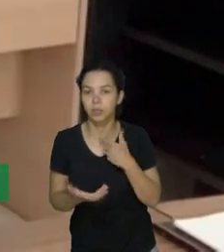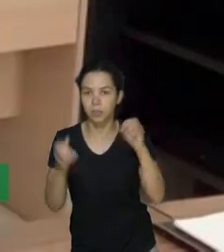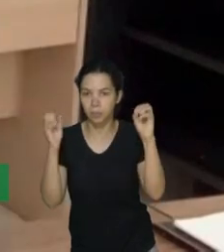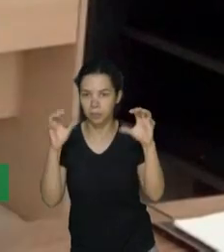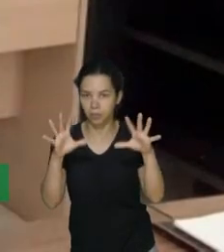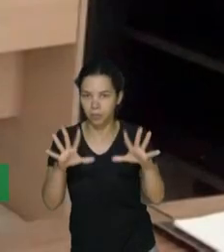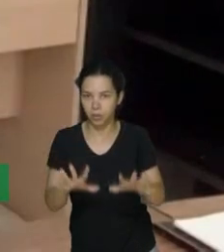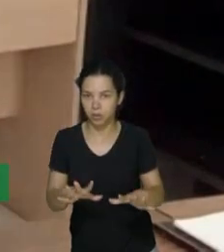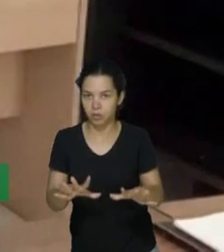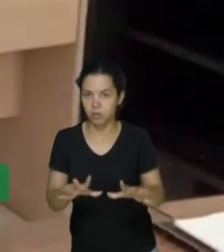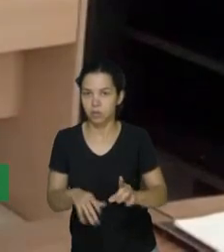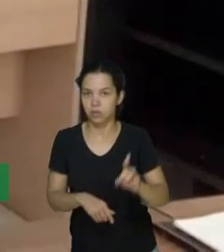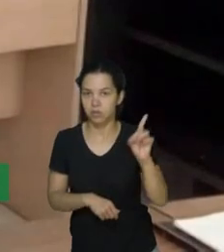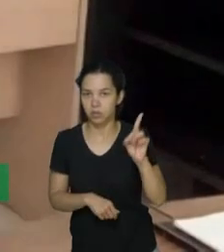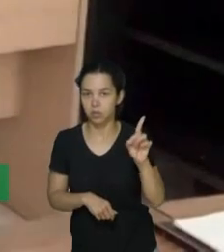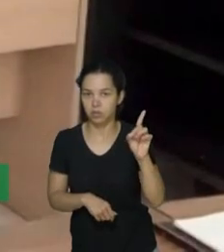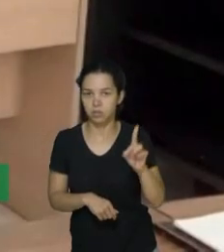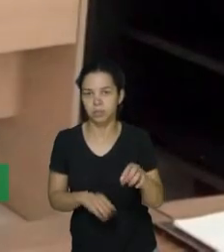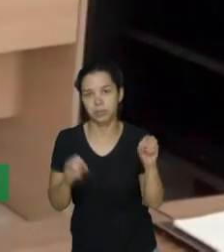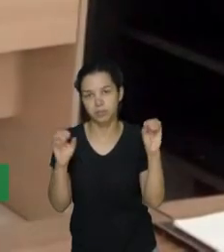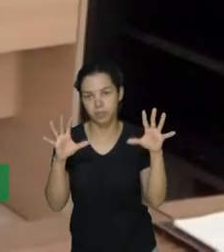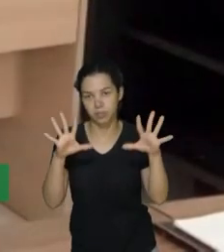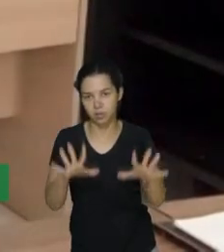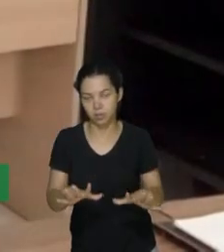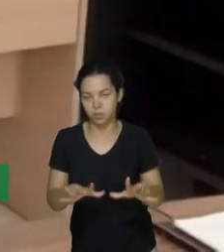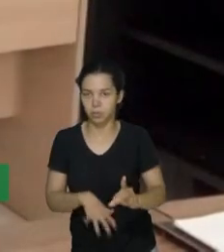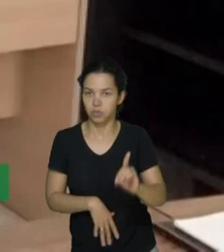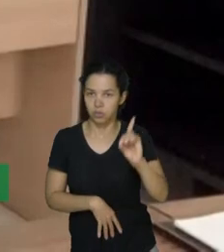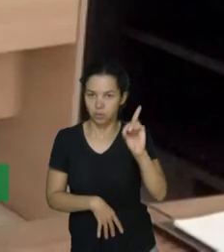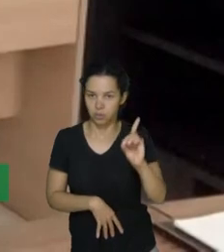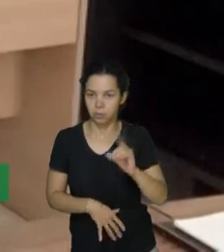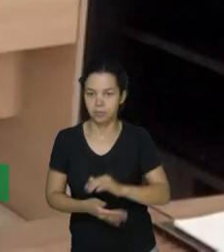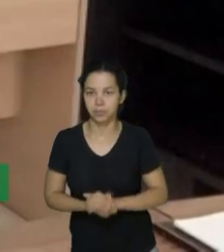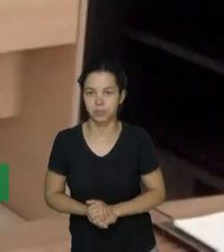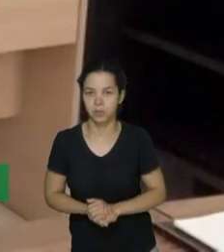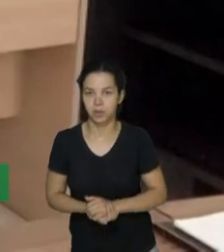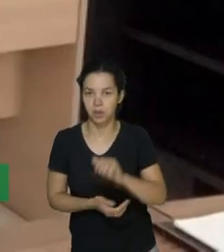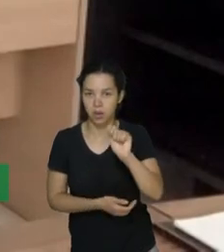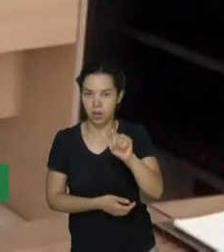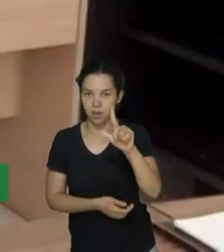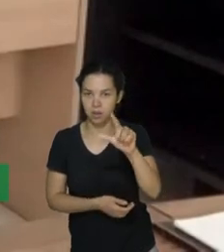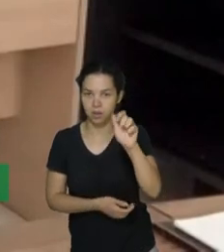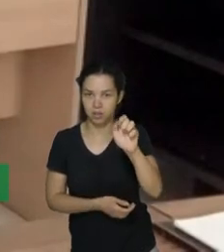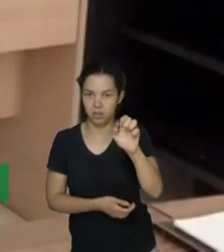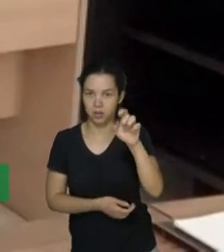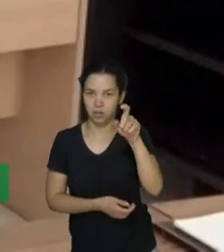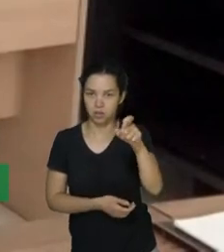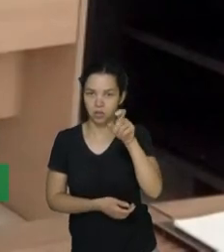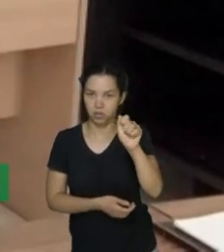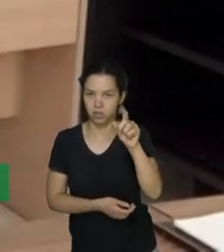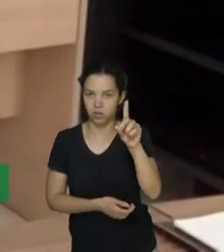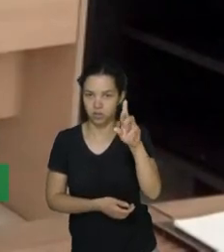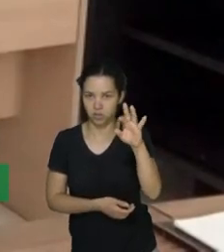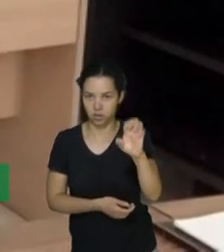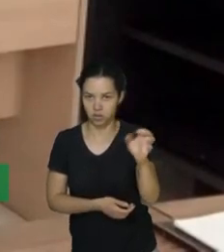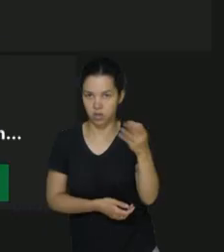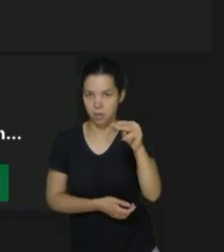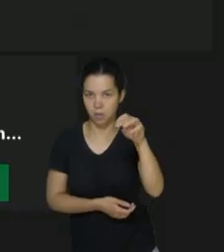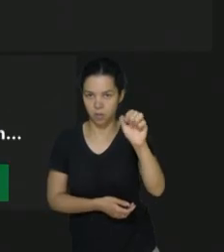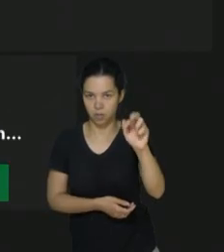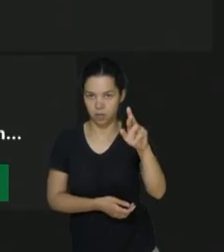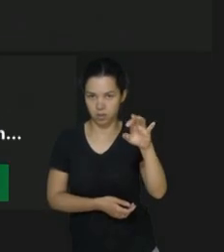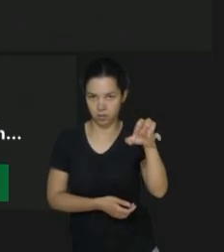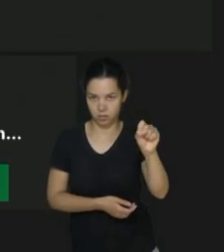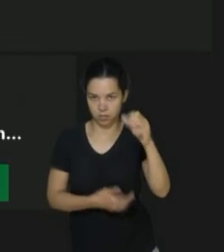Deus, desejar bênção de Deus para o Alexandre de Moraes. Obrigado, senhor presidente.